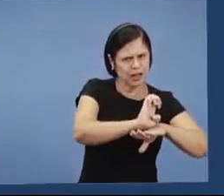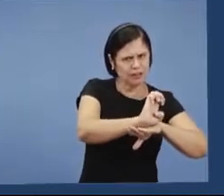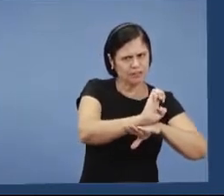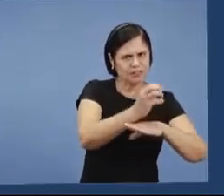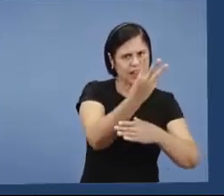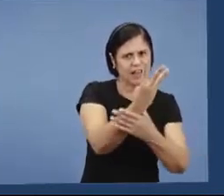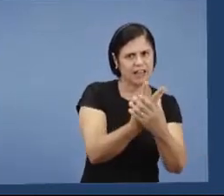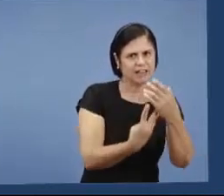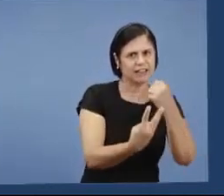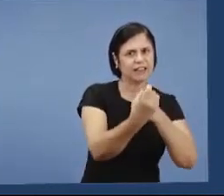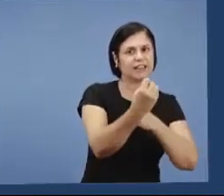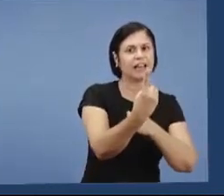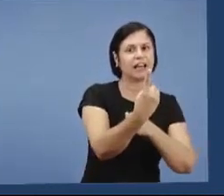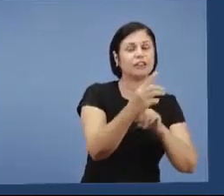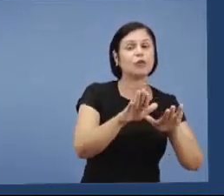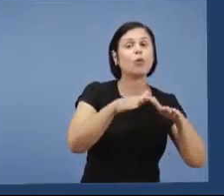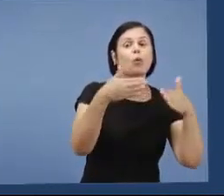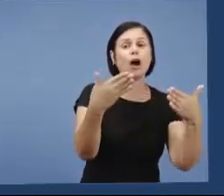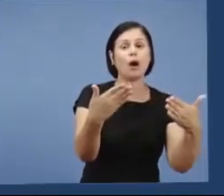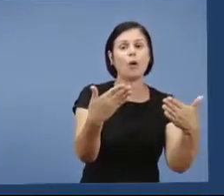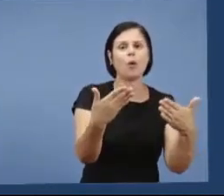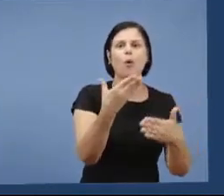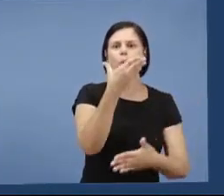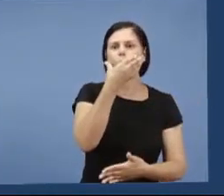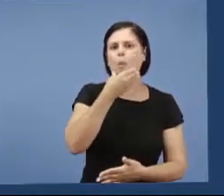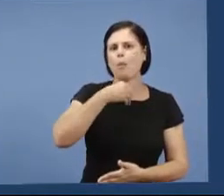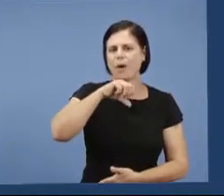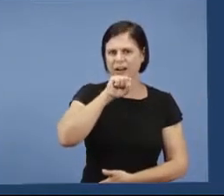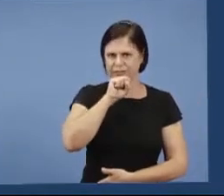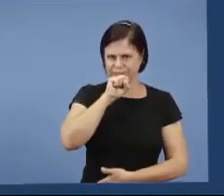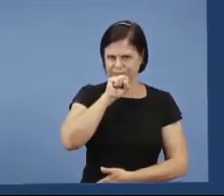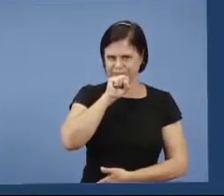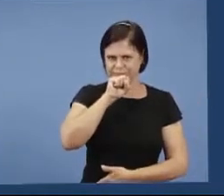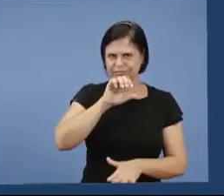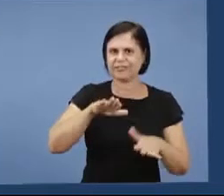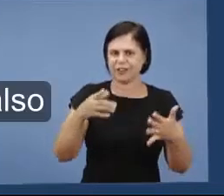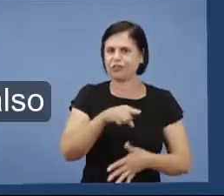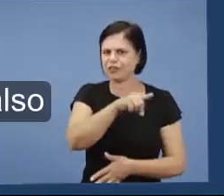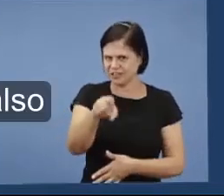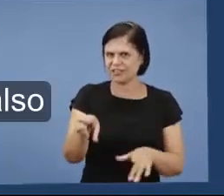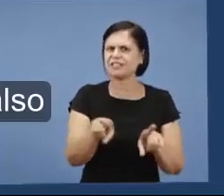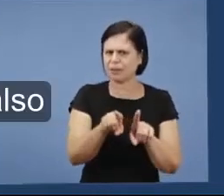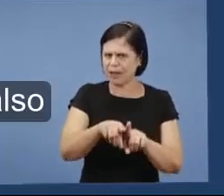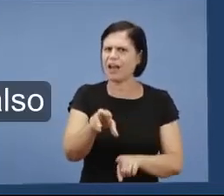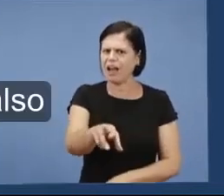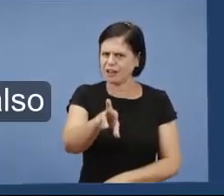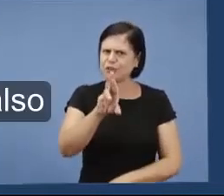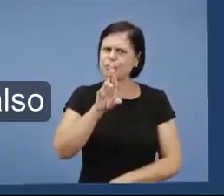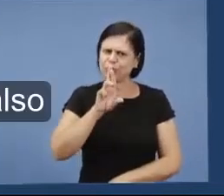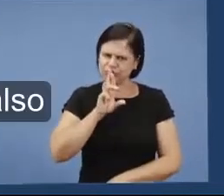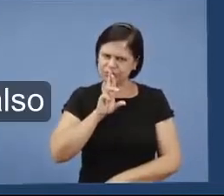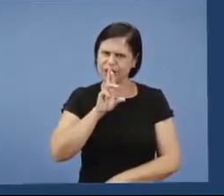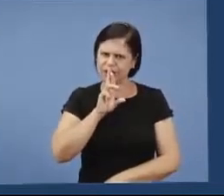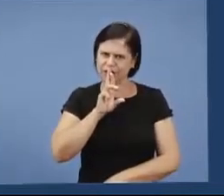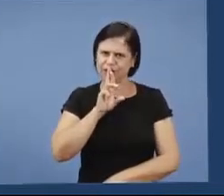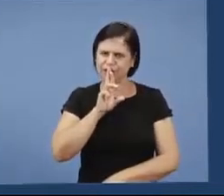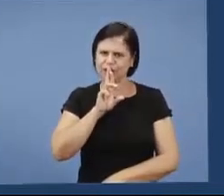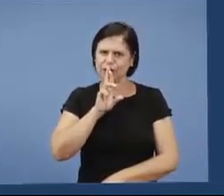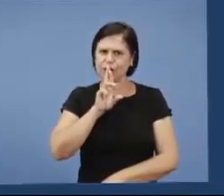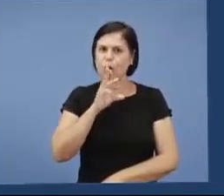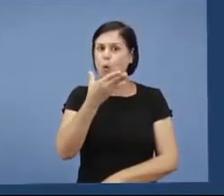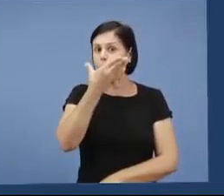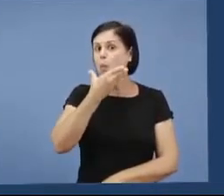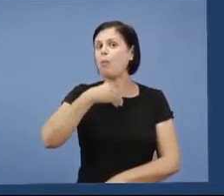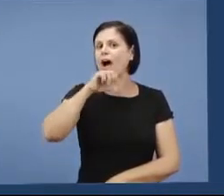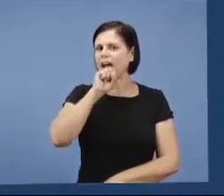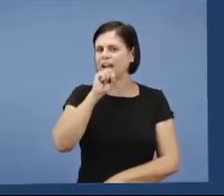da Trindade foi exatamente o Pai. Então os irmãos aqui responderam, eu creio que os irmãos das igrejas também tiveram essa resposta. Então o